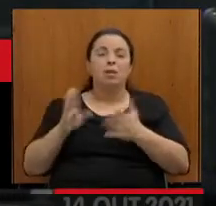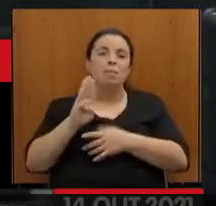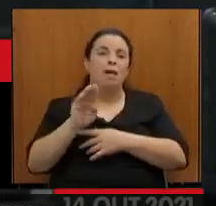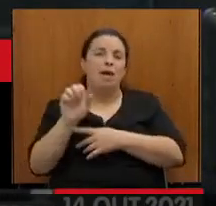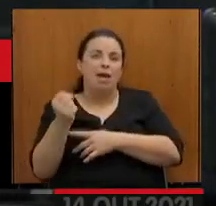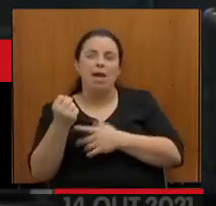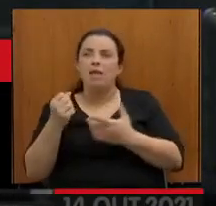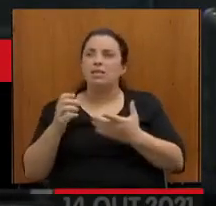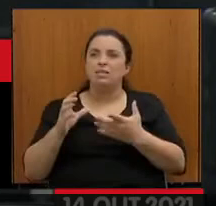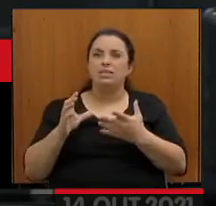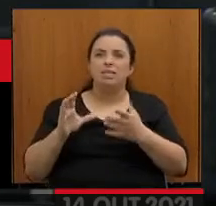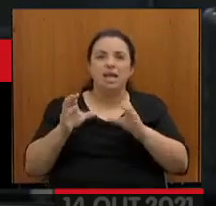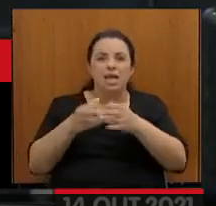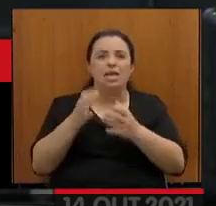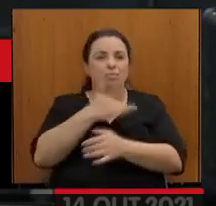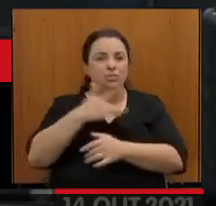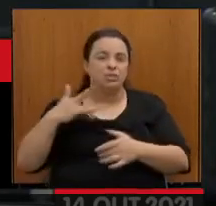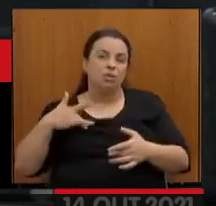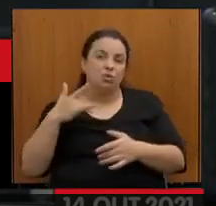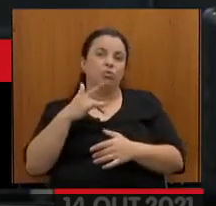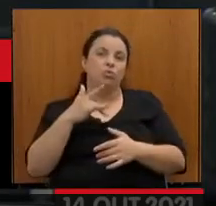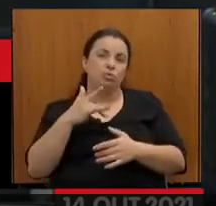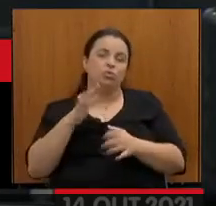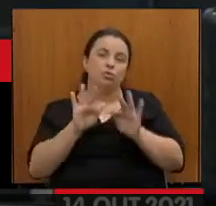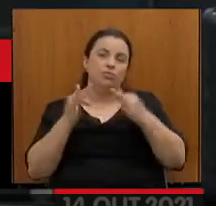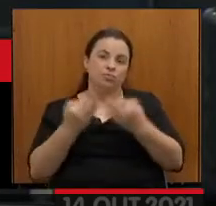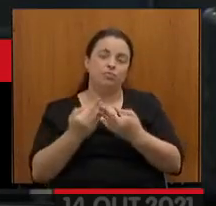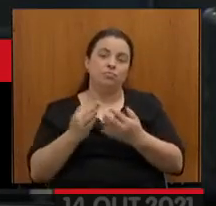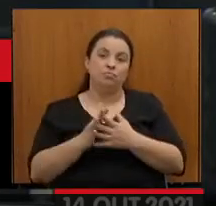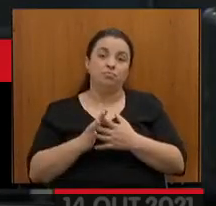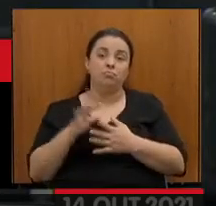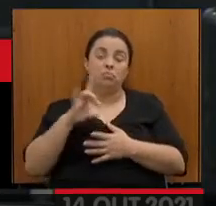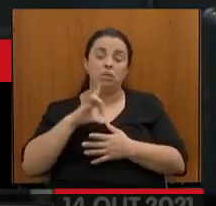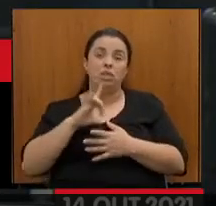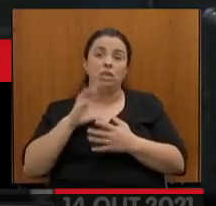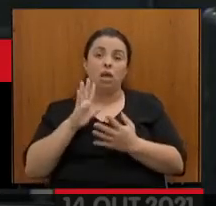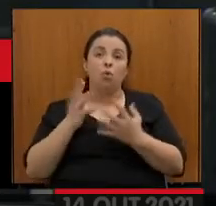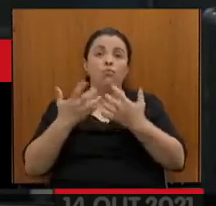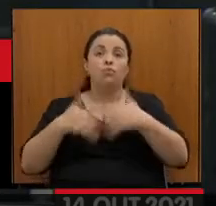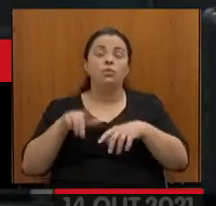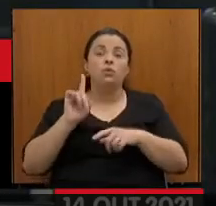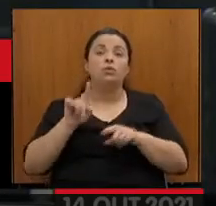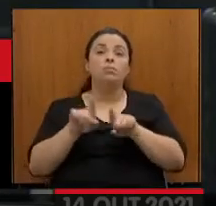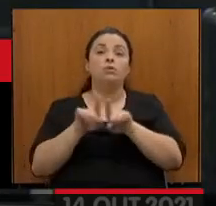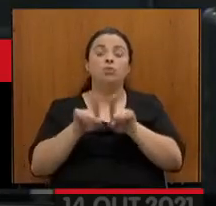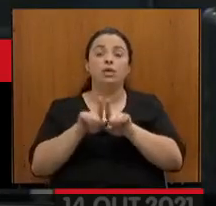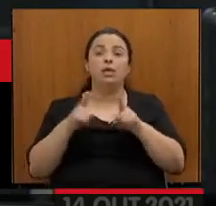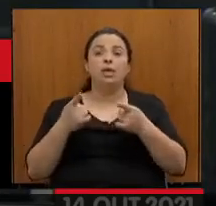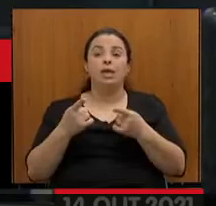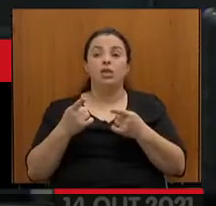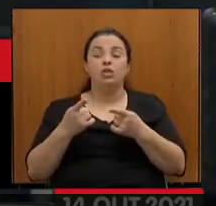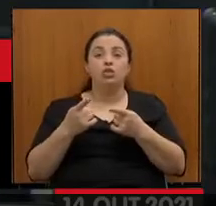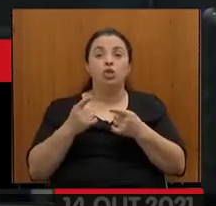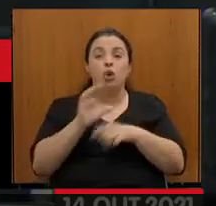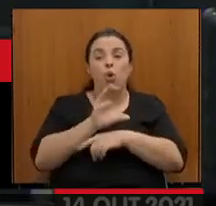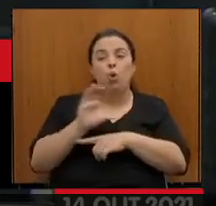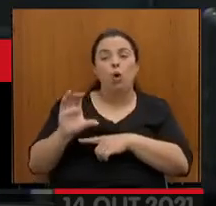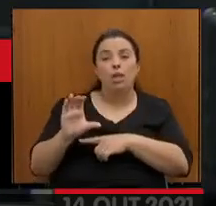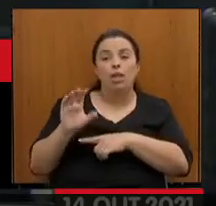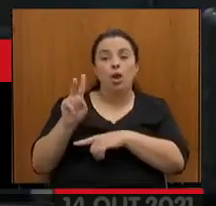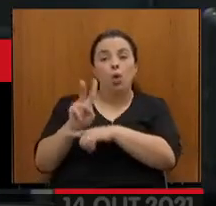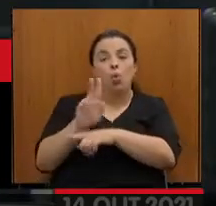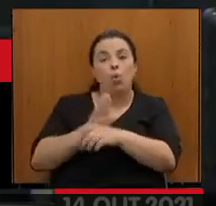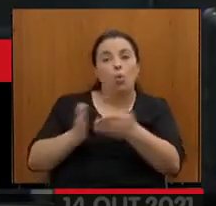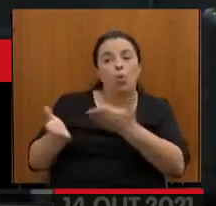saúde da família. Ela tem uma função de filtro também, de coordenadora do cuidado e de filtro.